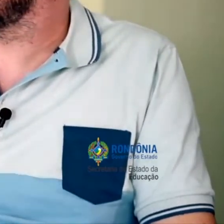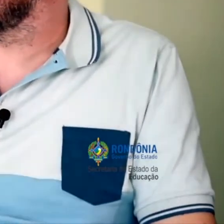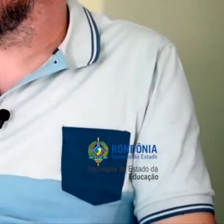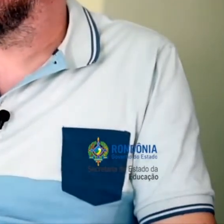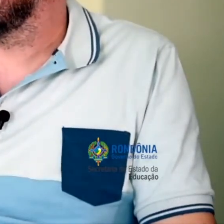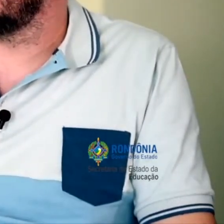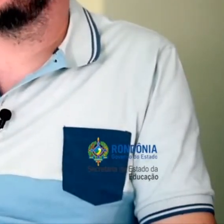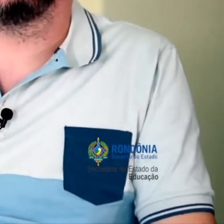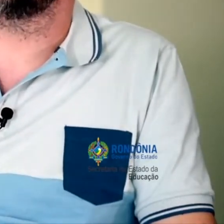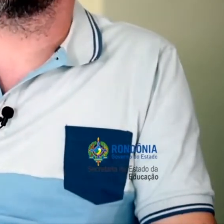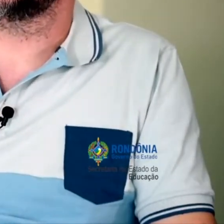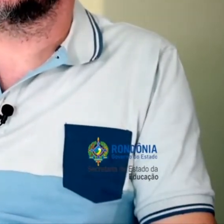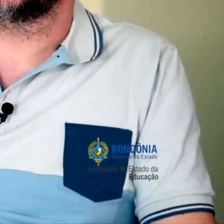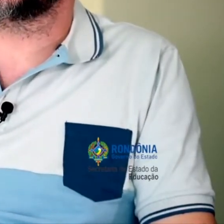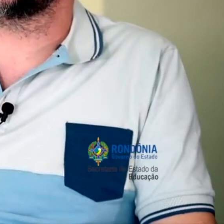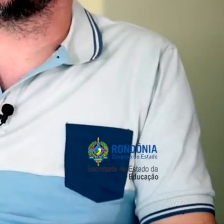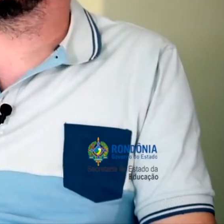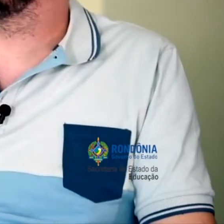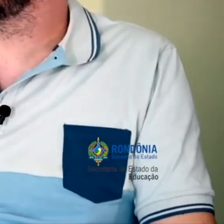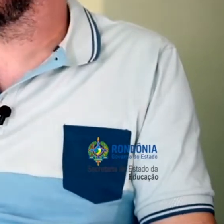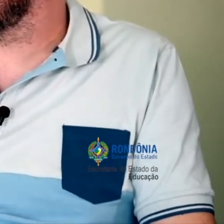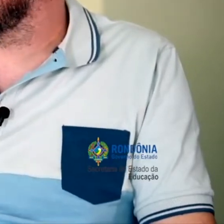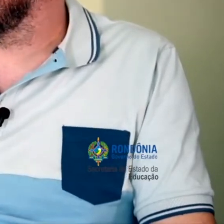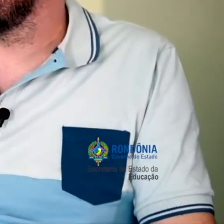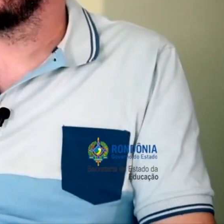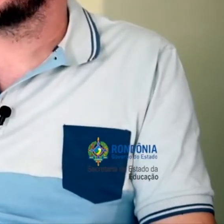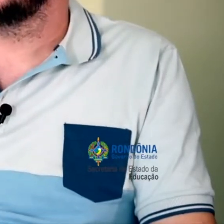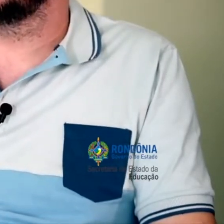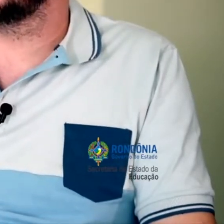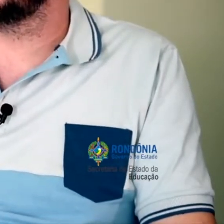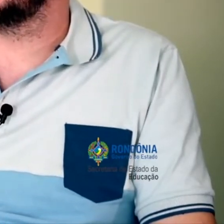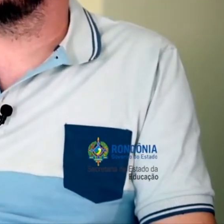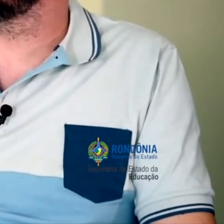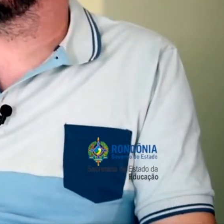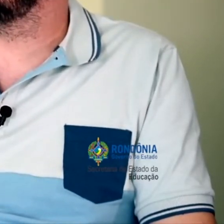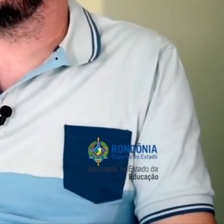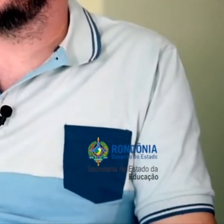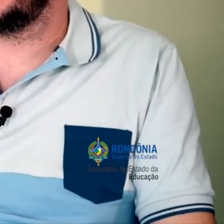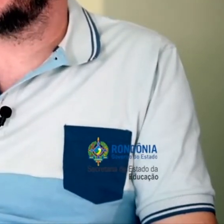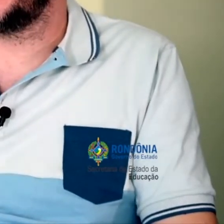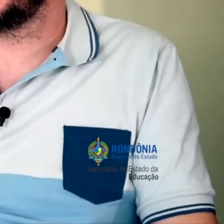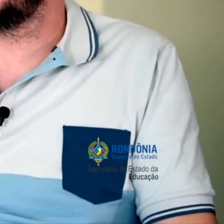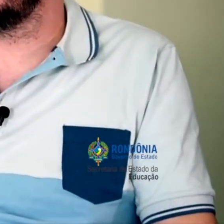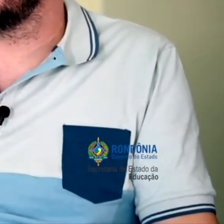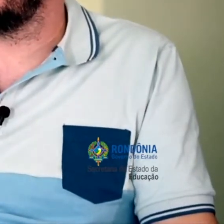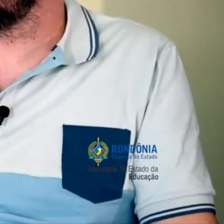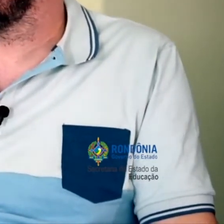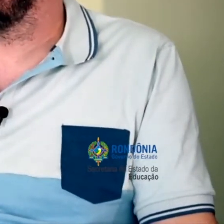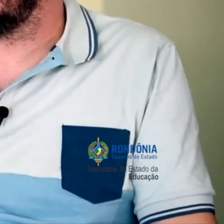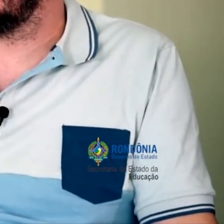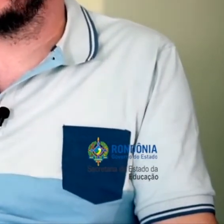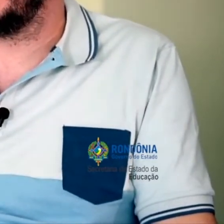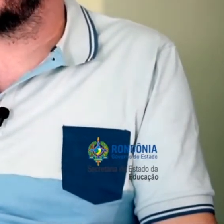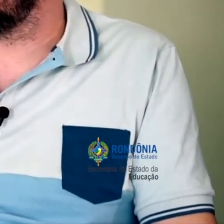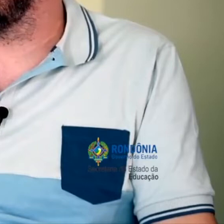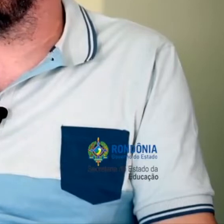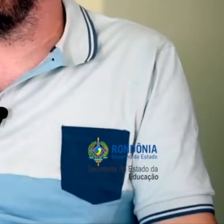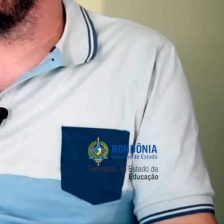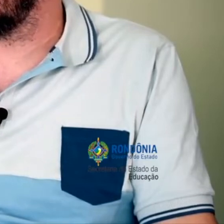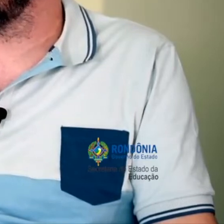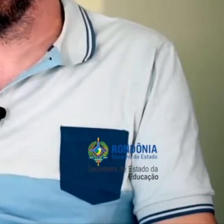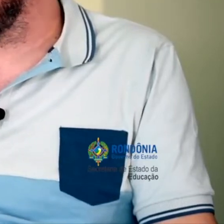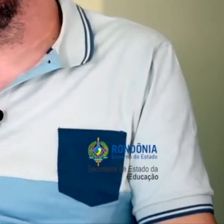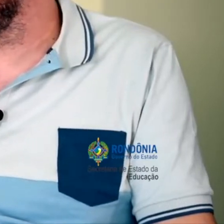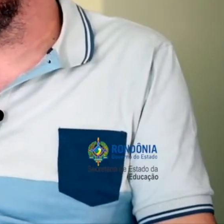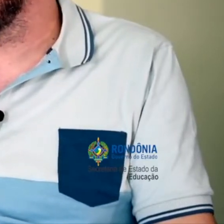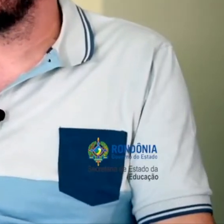do helenismo, né? Depois vem o cristianismo. Do cristianismo surge o primeiro período, da época medieval,